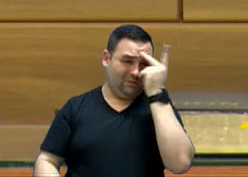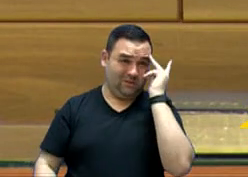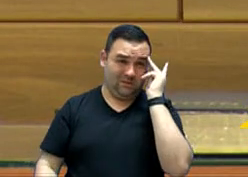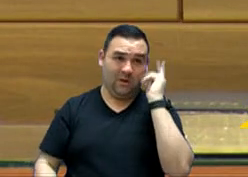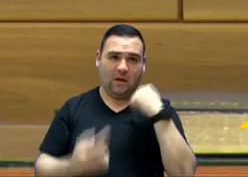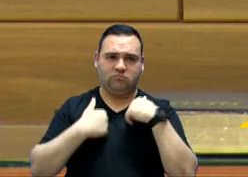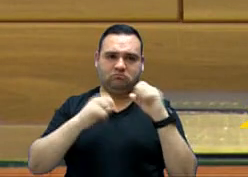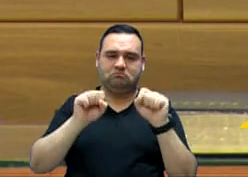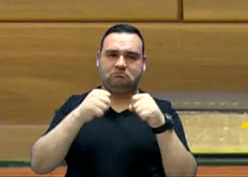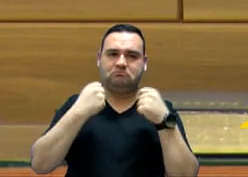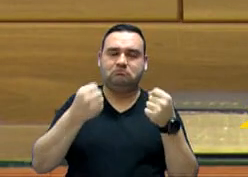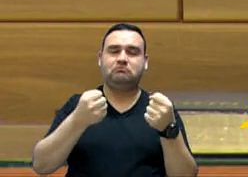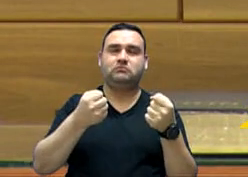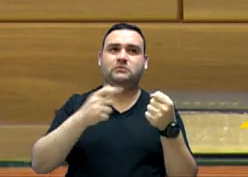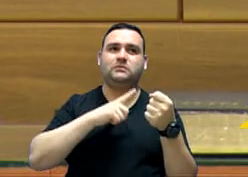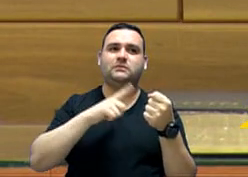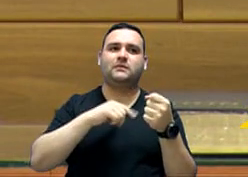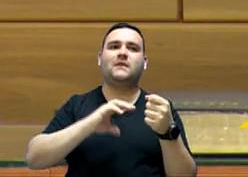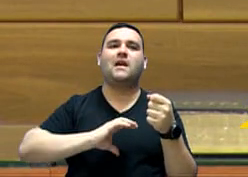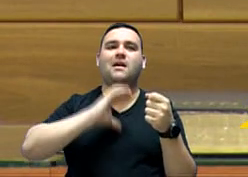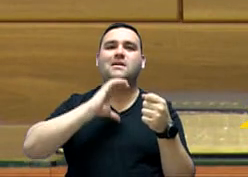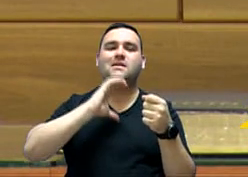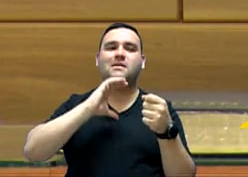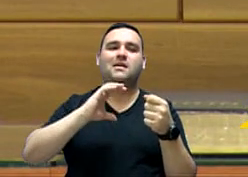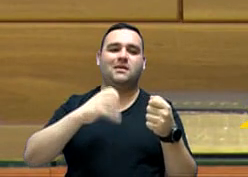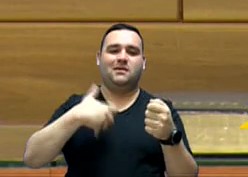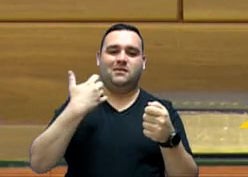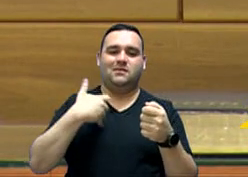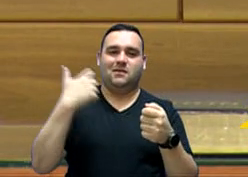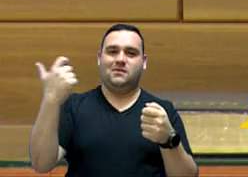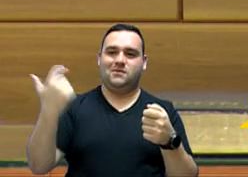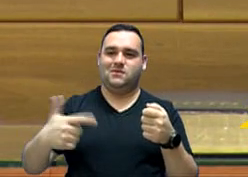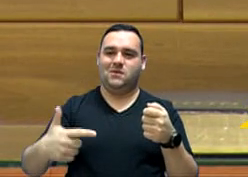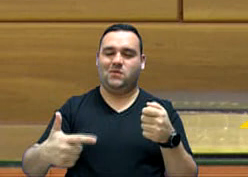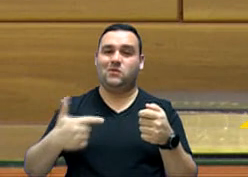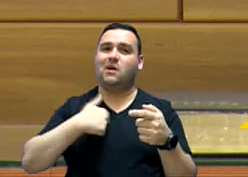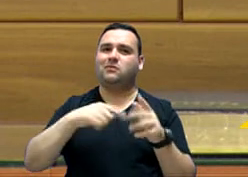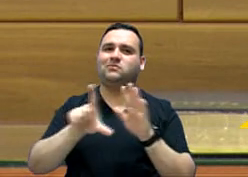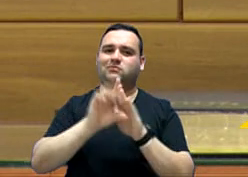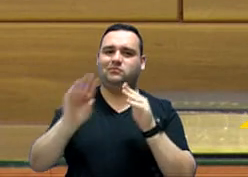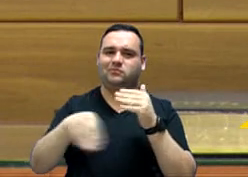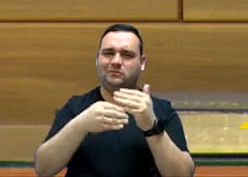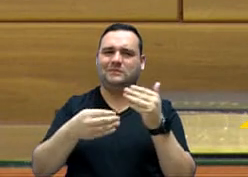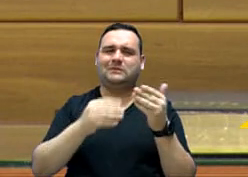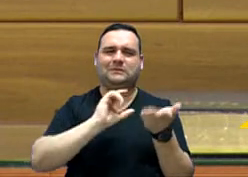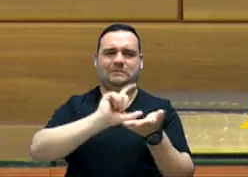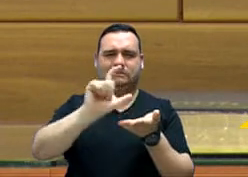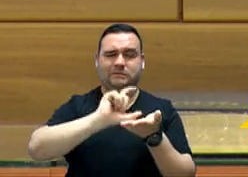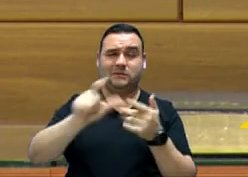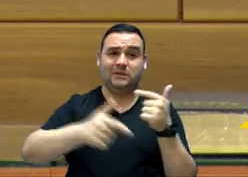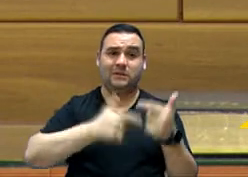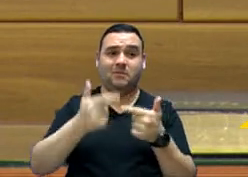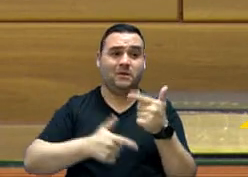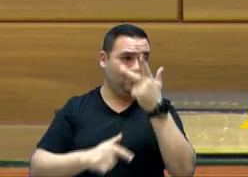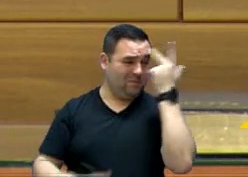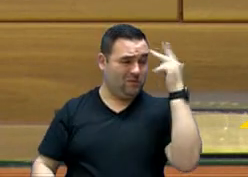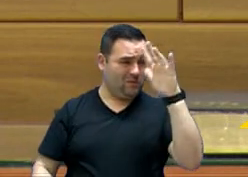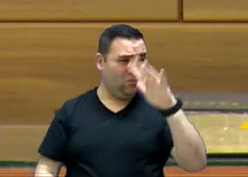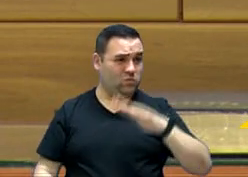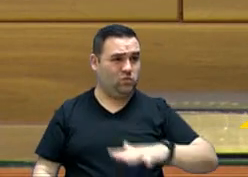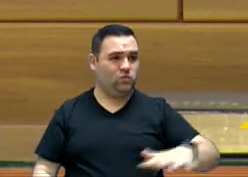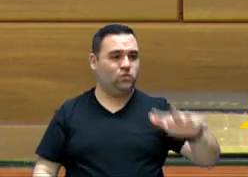Eu luto por uma creche da segunda idade, já mandei emenda, estamos trabalhando, que é aquele